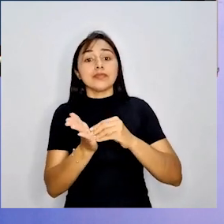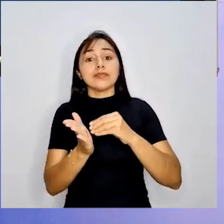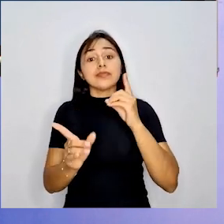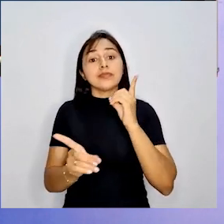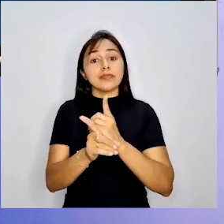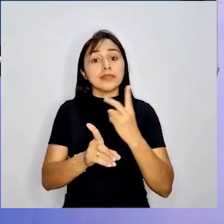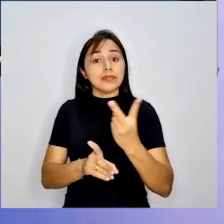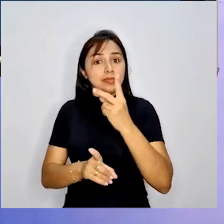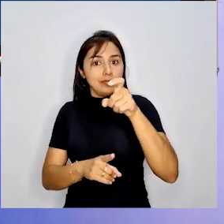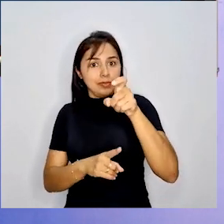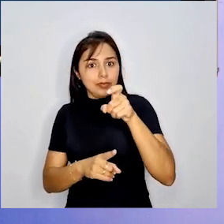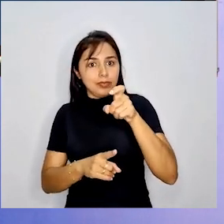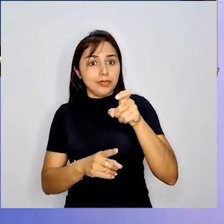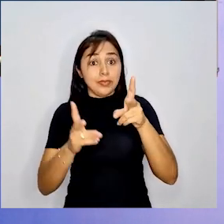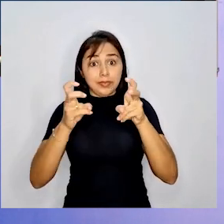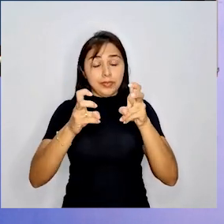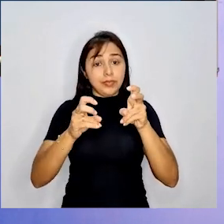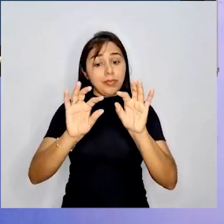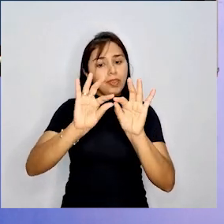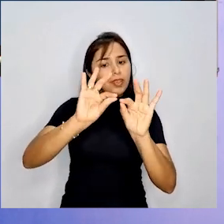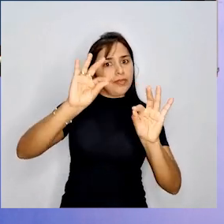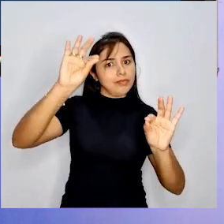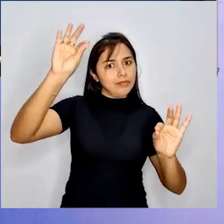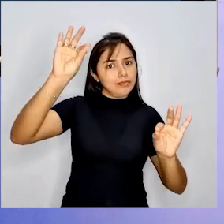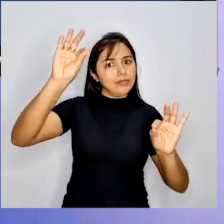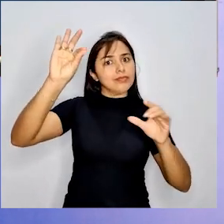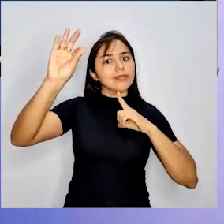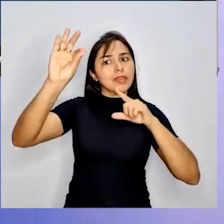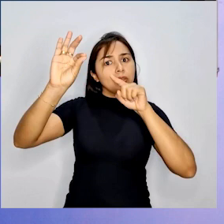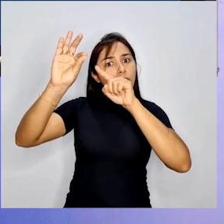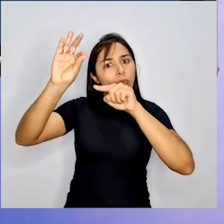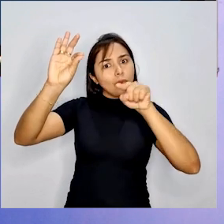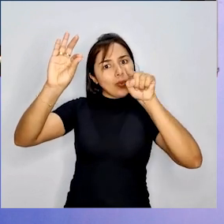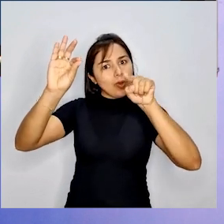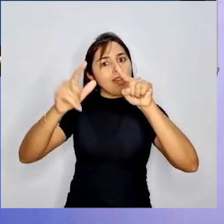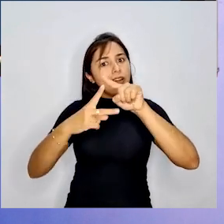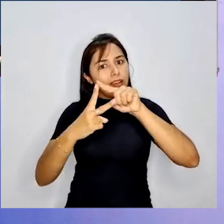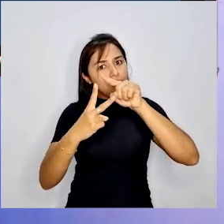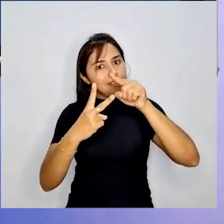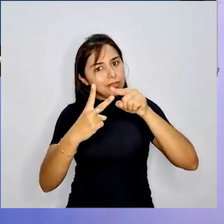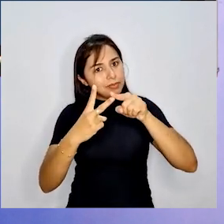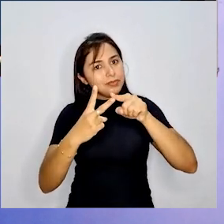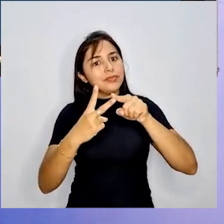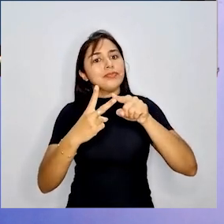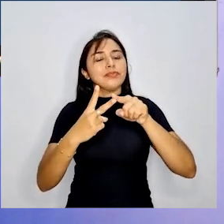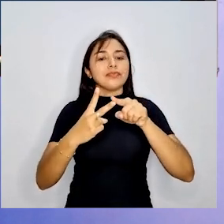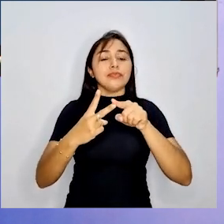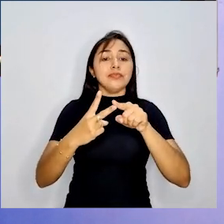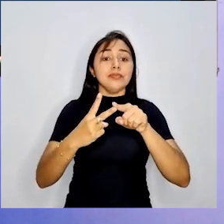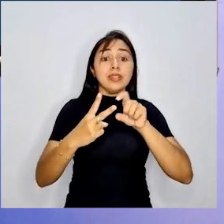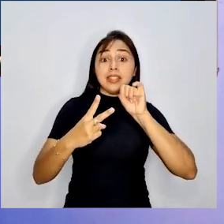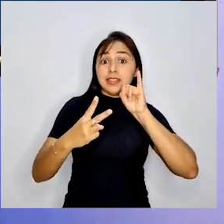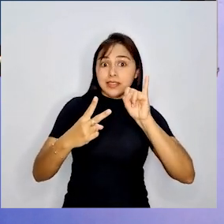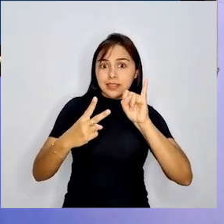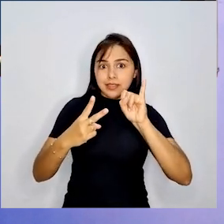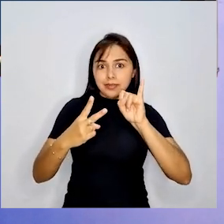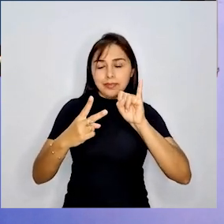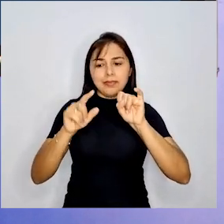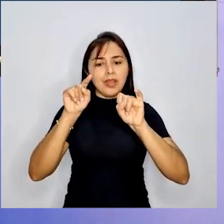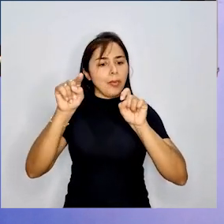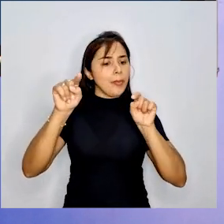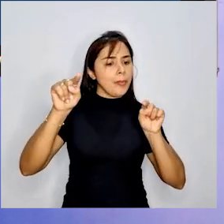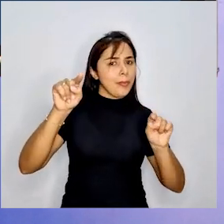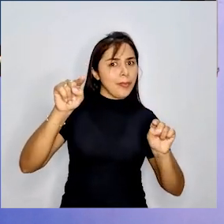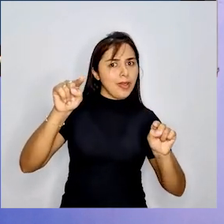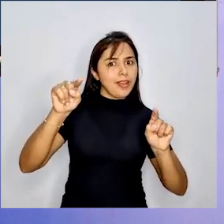x. Opa, esses ângulos aqui, ó, eles têm um valor de congruência, porque